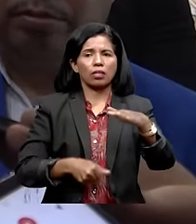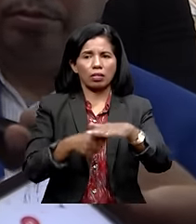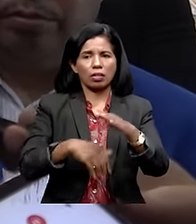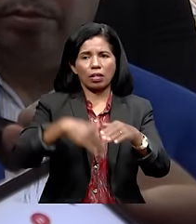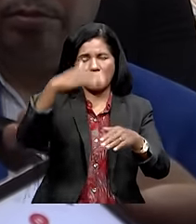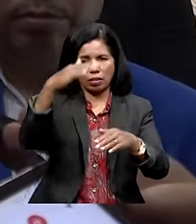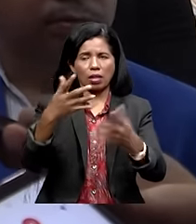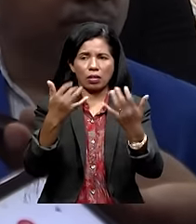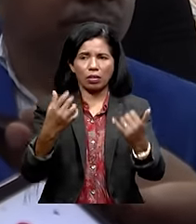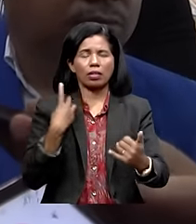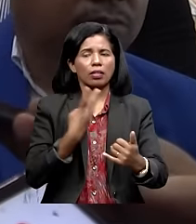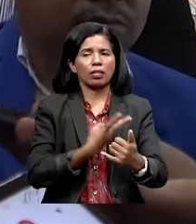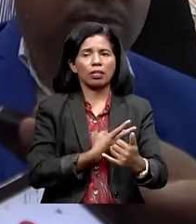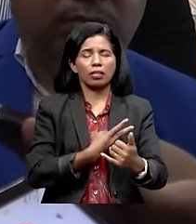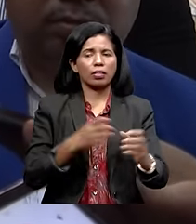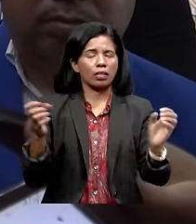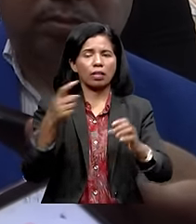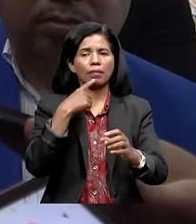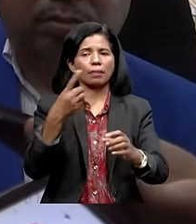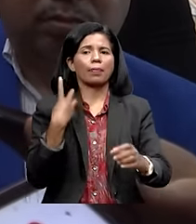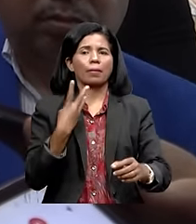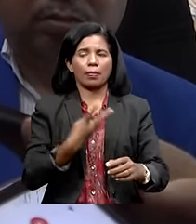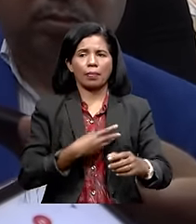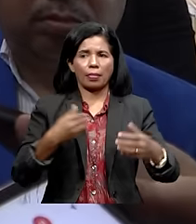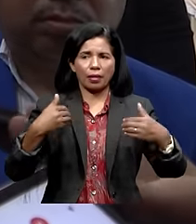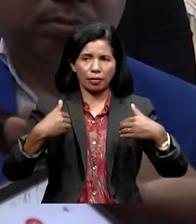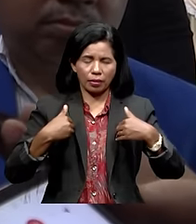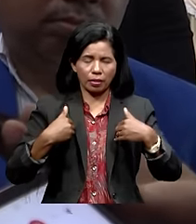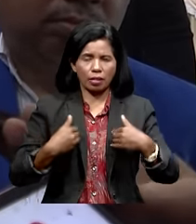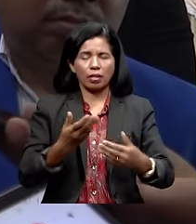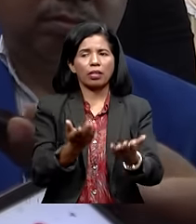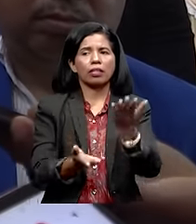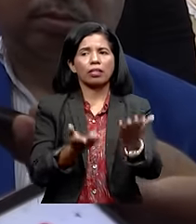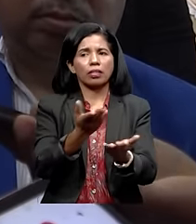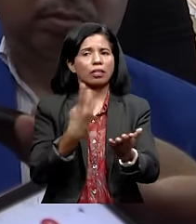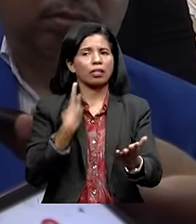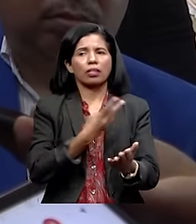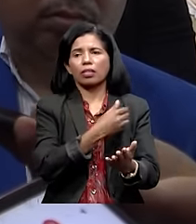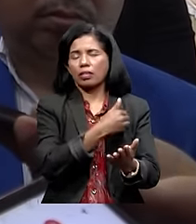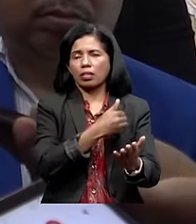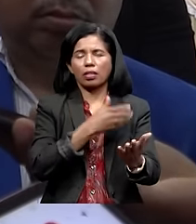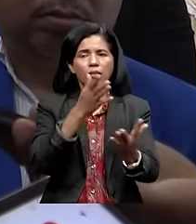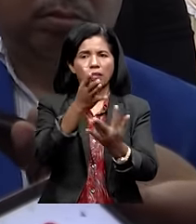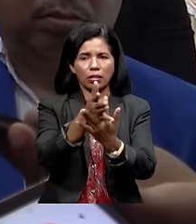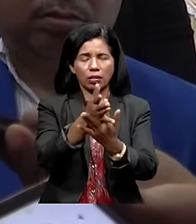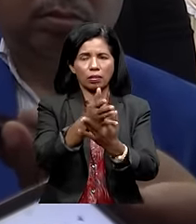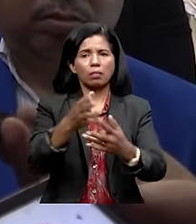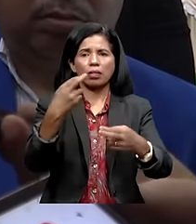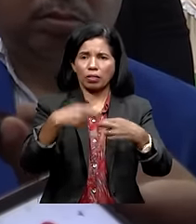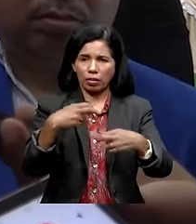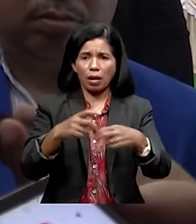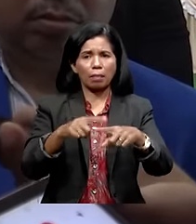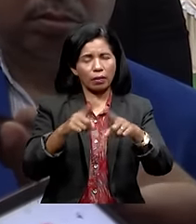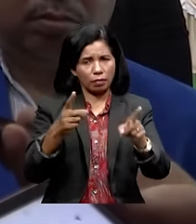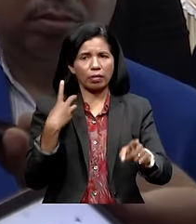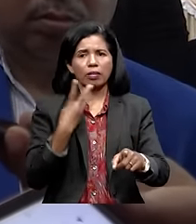então agora it sibla tete kata ita se iha hela fase da na be maka normal ita sidak tama ba ita na be maka risku maybe